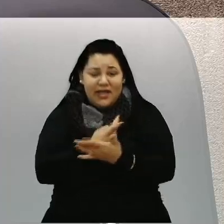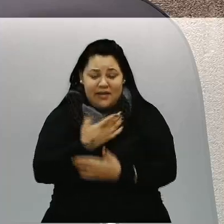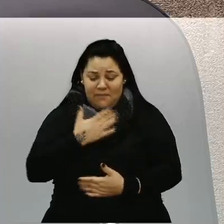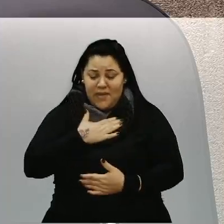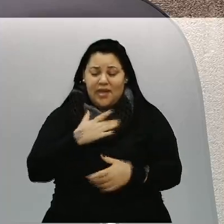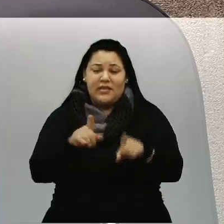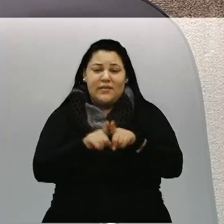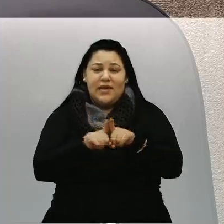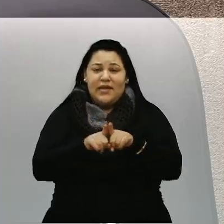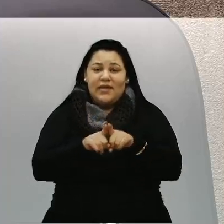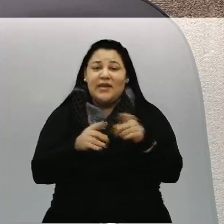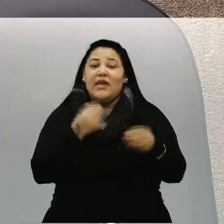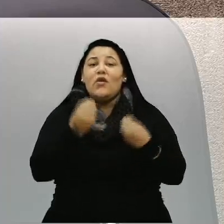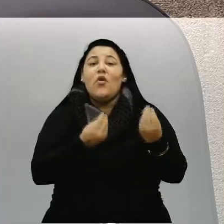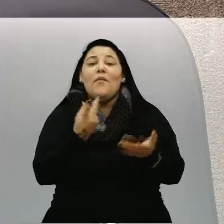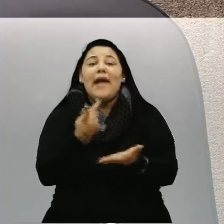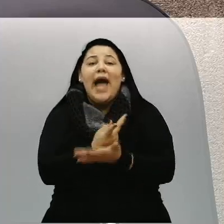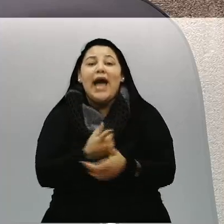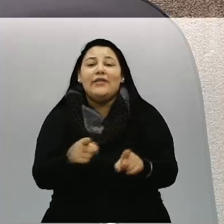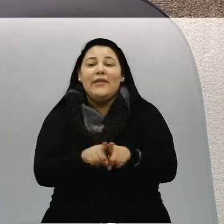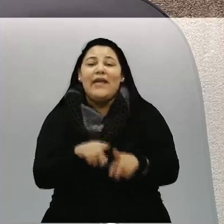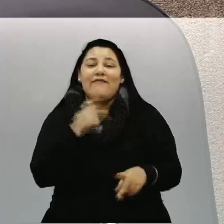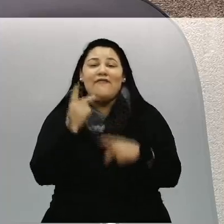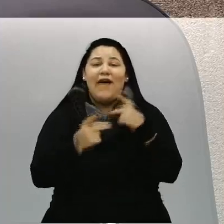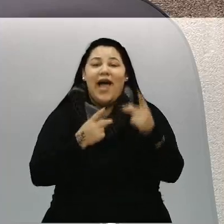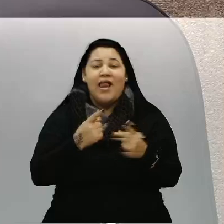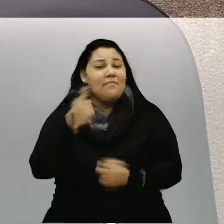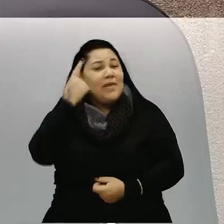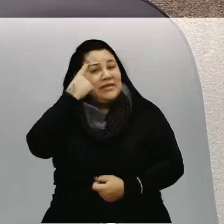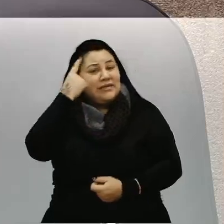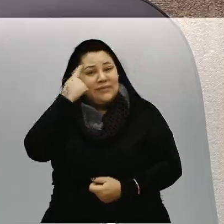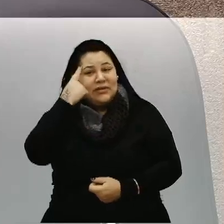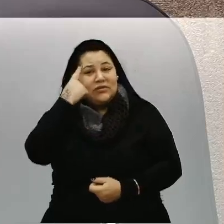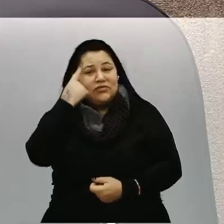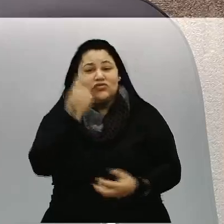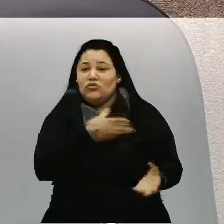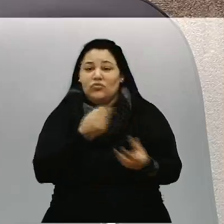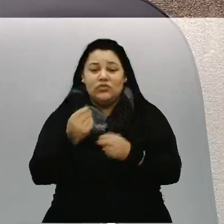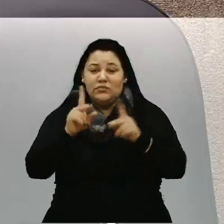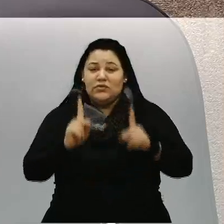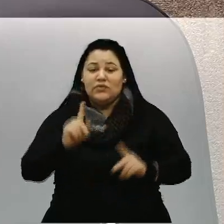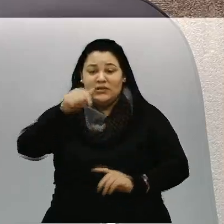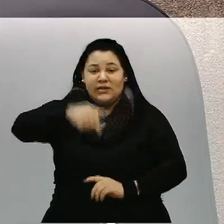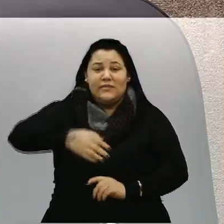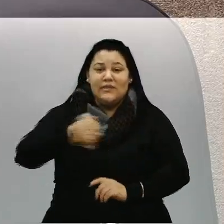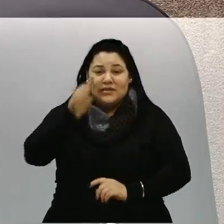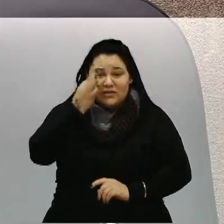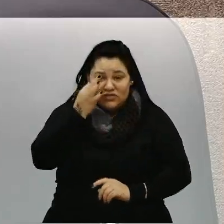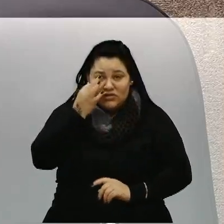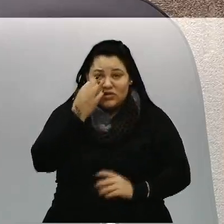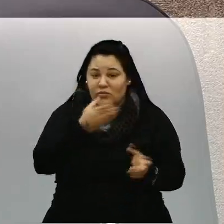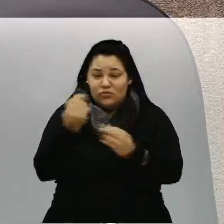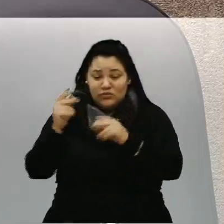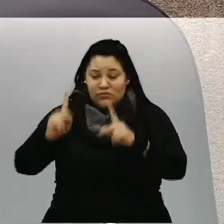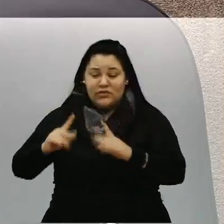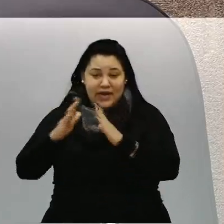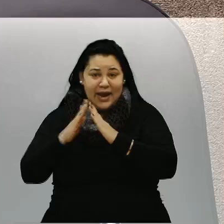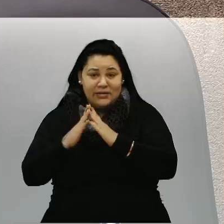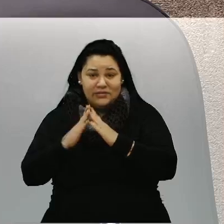e como foi errada falas e pensamentos de muitos aqui, muitos em casa, porque isso